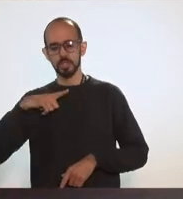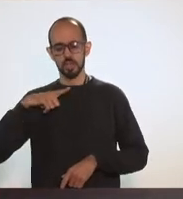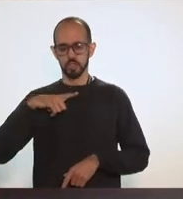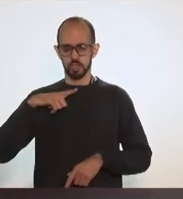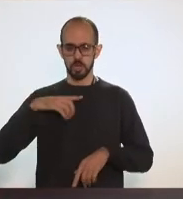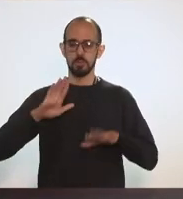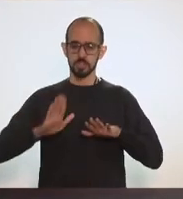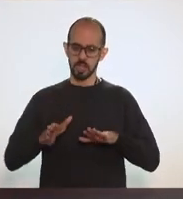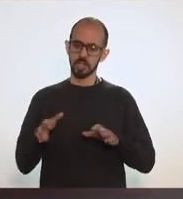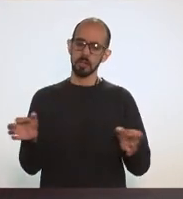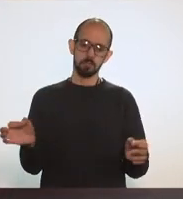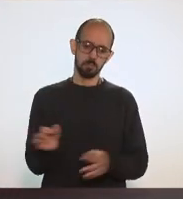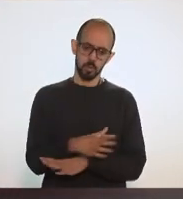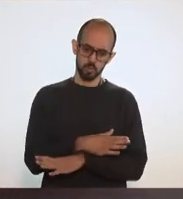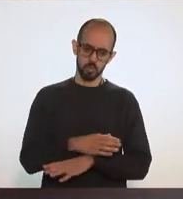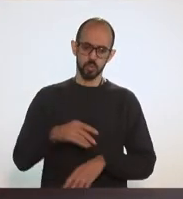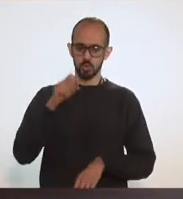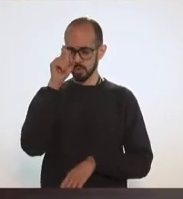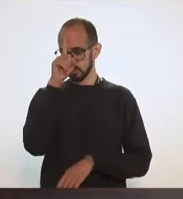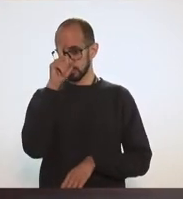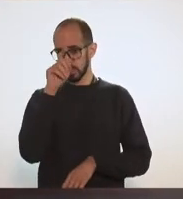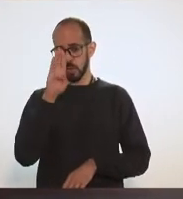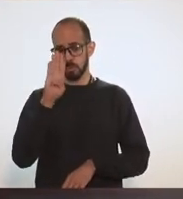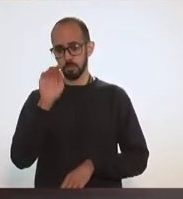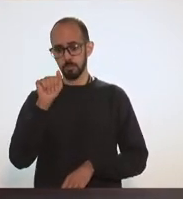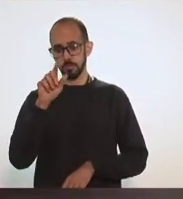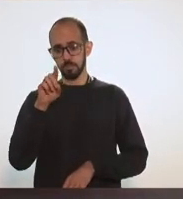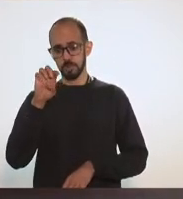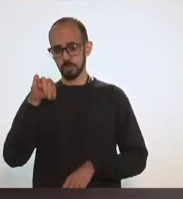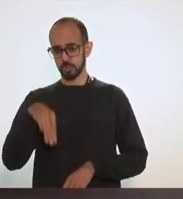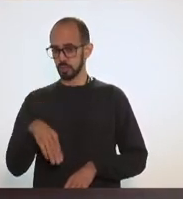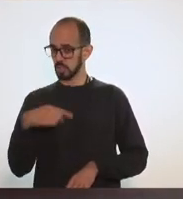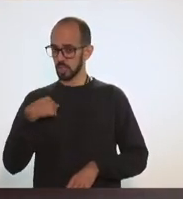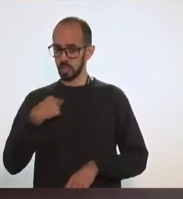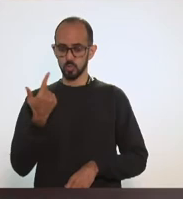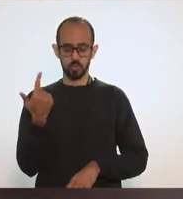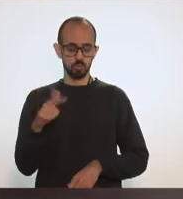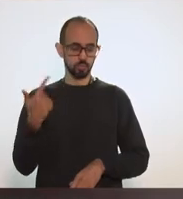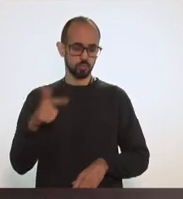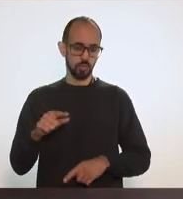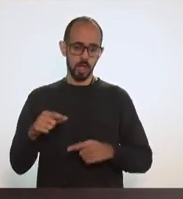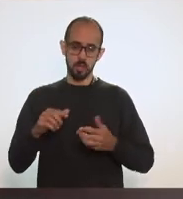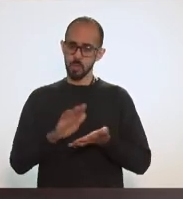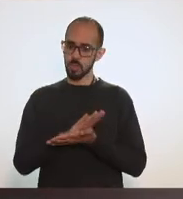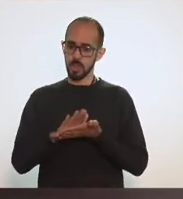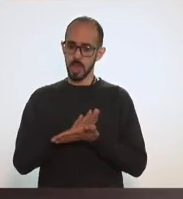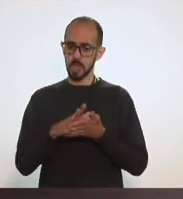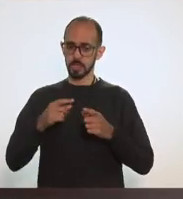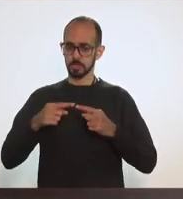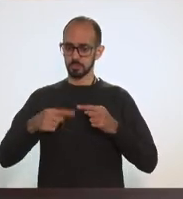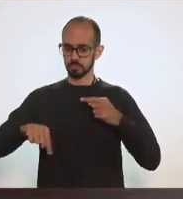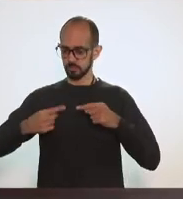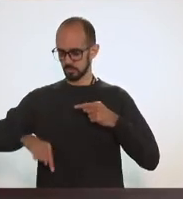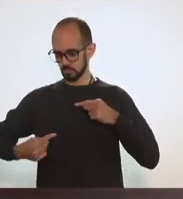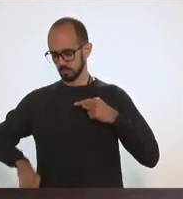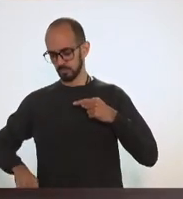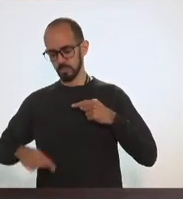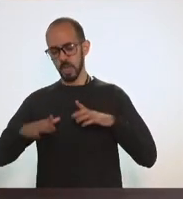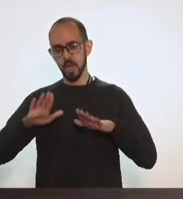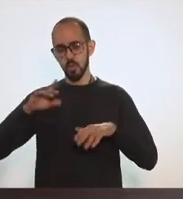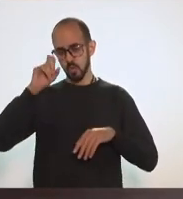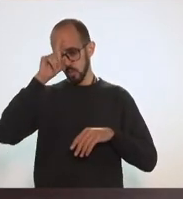Do Hospital Badim, eu não tenho nenhuma divergência. O Hospital Badim teve